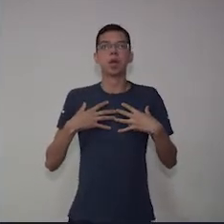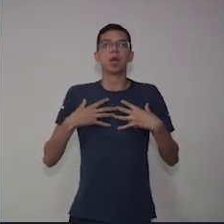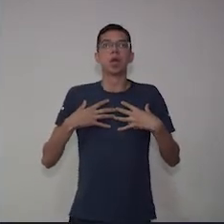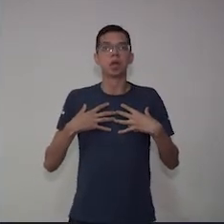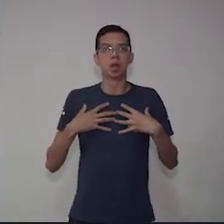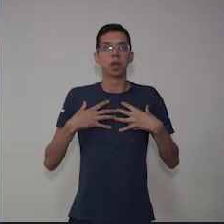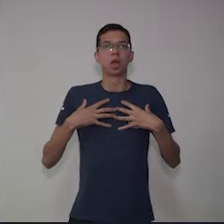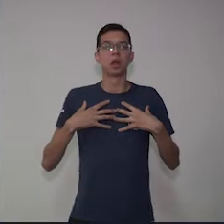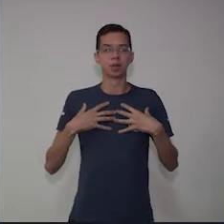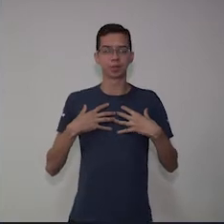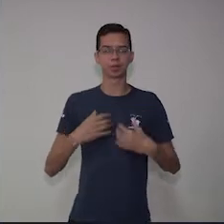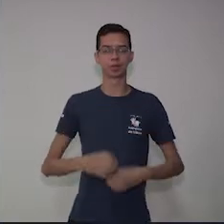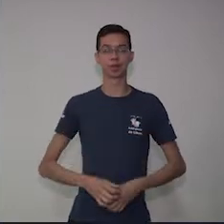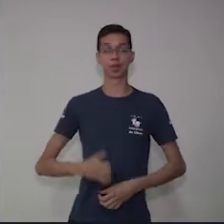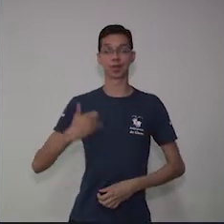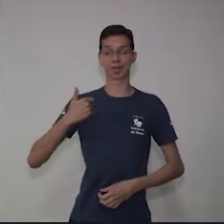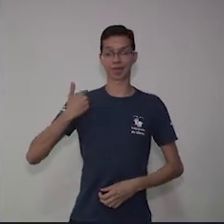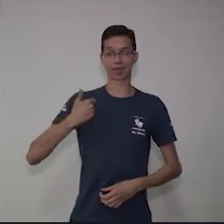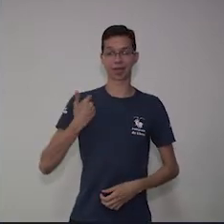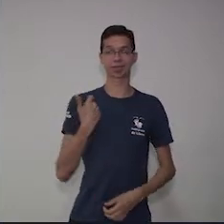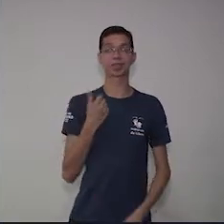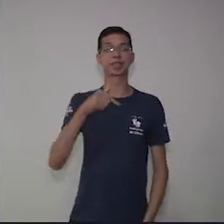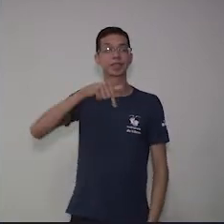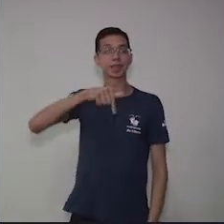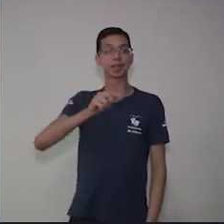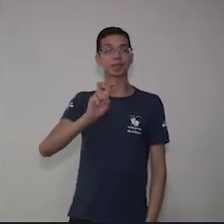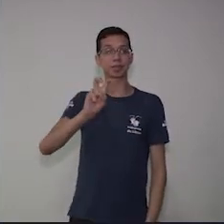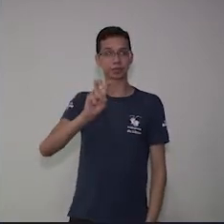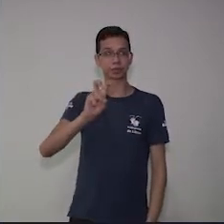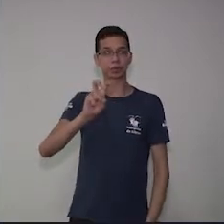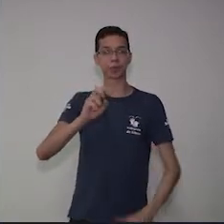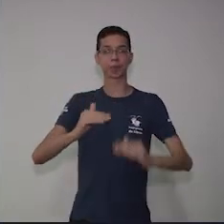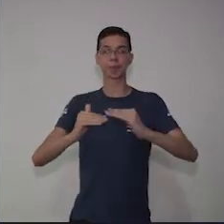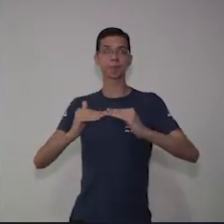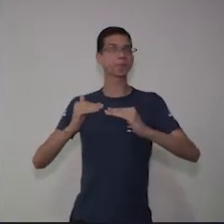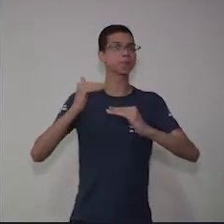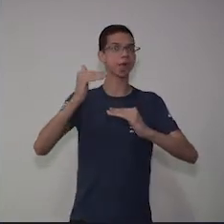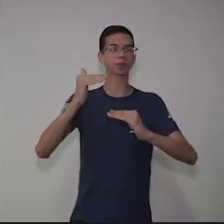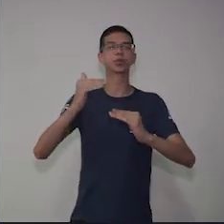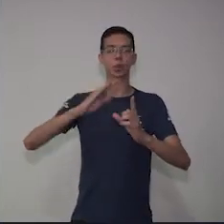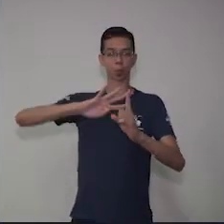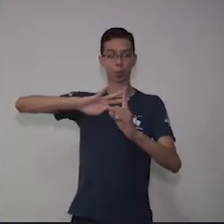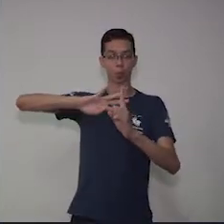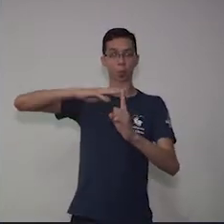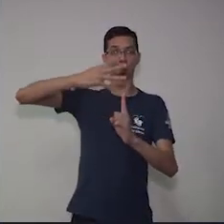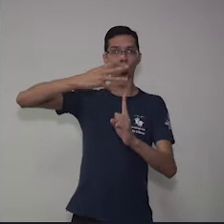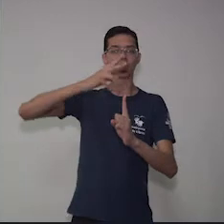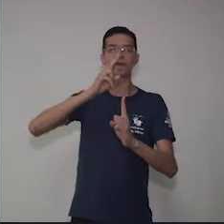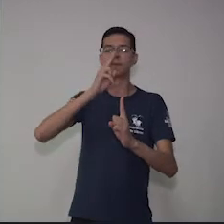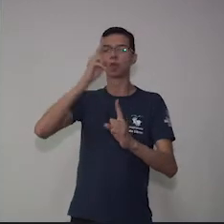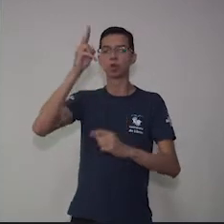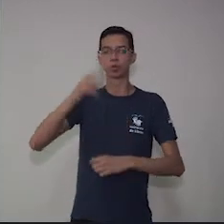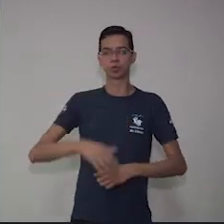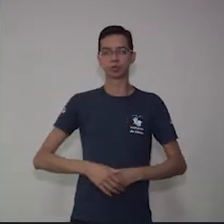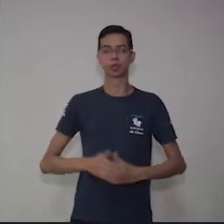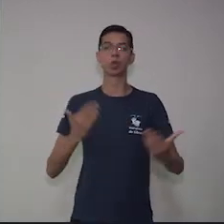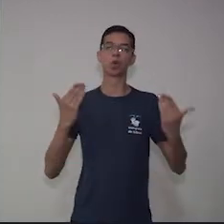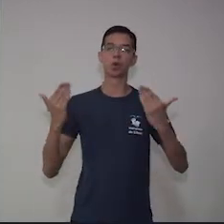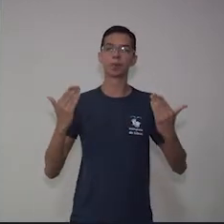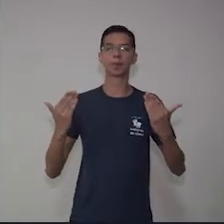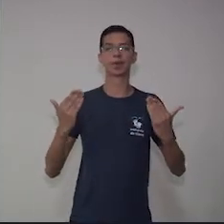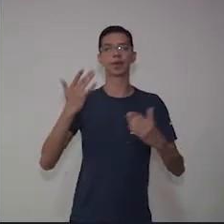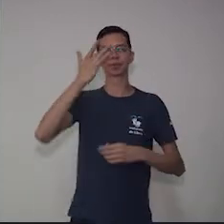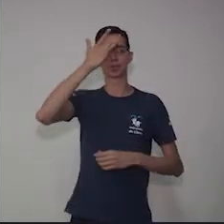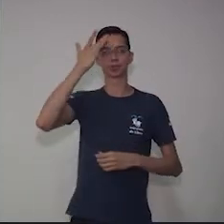em idosos acima de 75 anos, se compararmos as pessoas entre 55 e 59 anos. E se